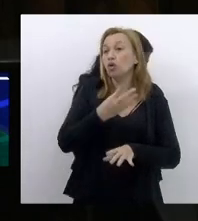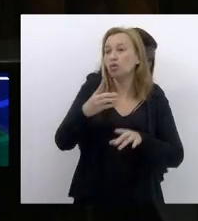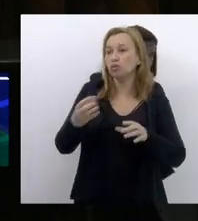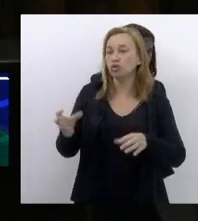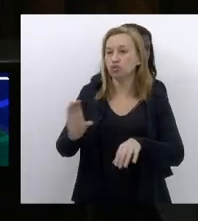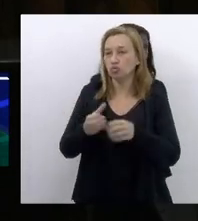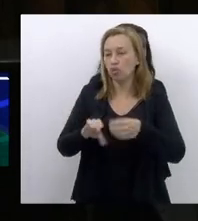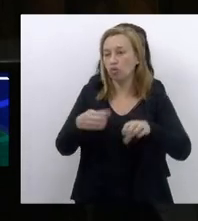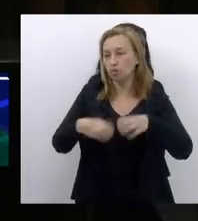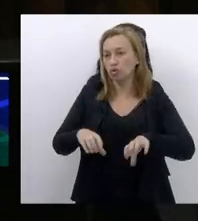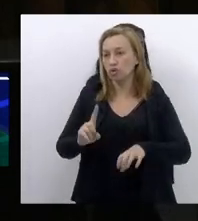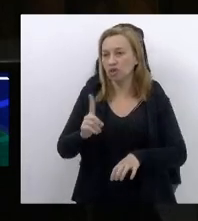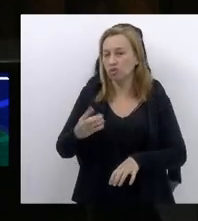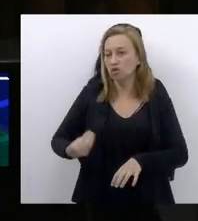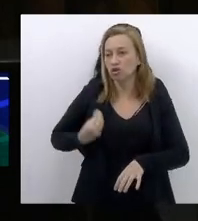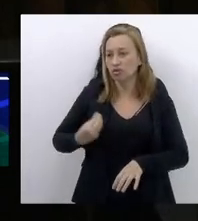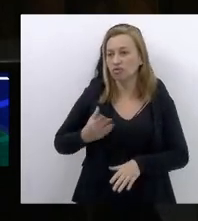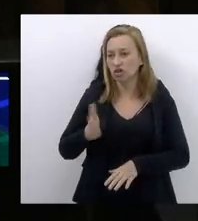concursados, não dos que estão.